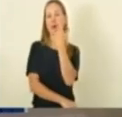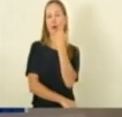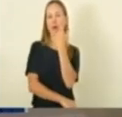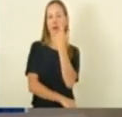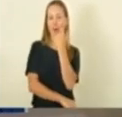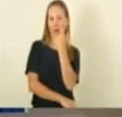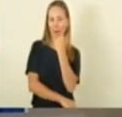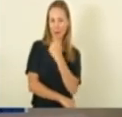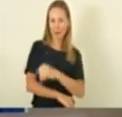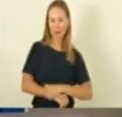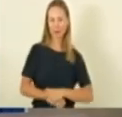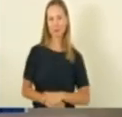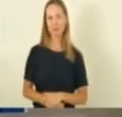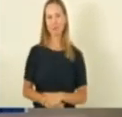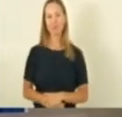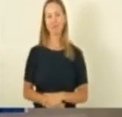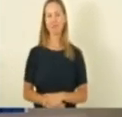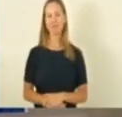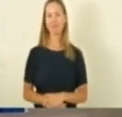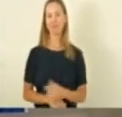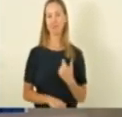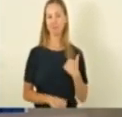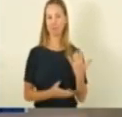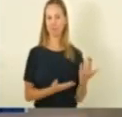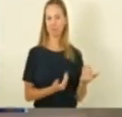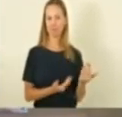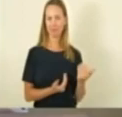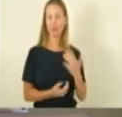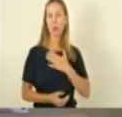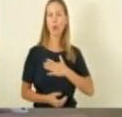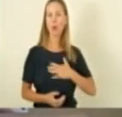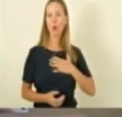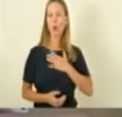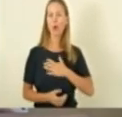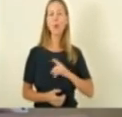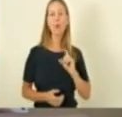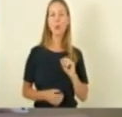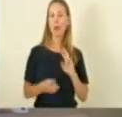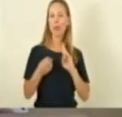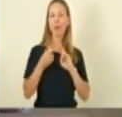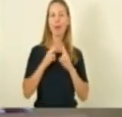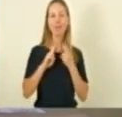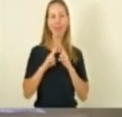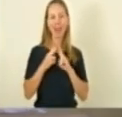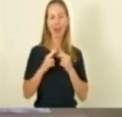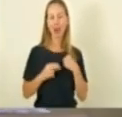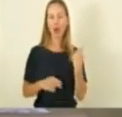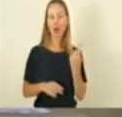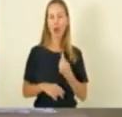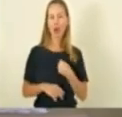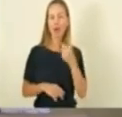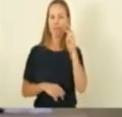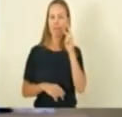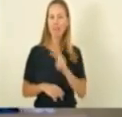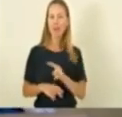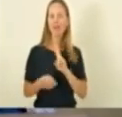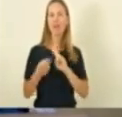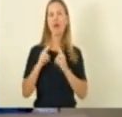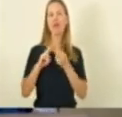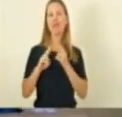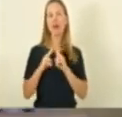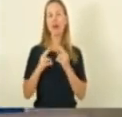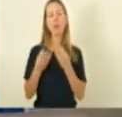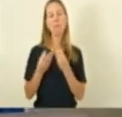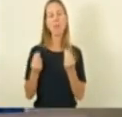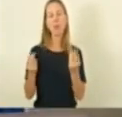quando eu era mais novo, eu gostava muito de novela. Assim, a gente assistia muita novela lá em casa e tal.